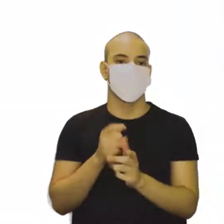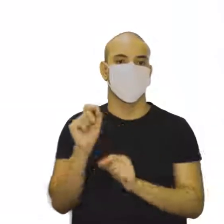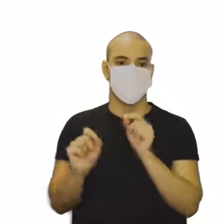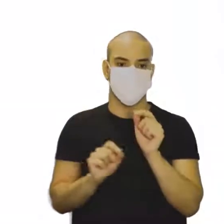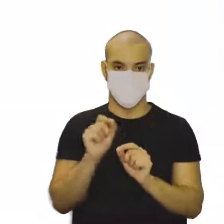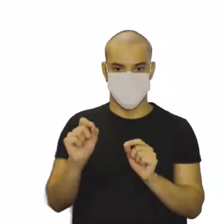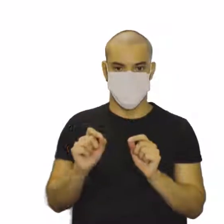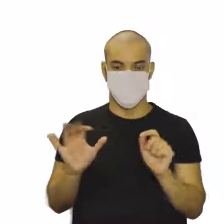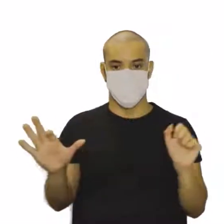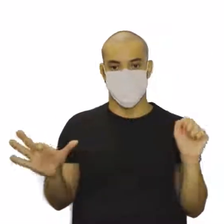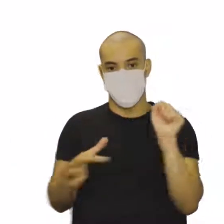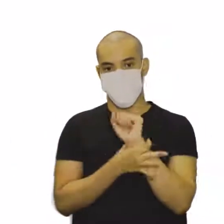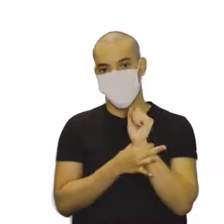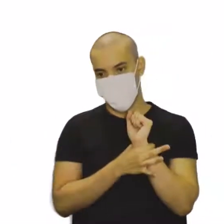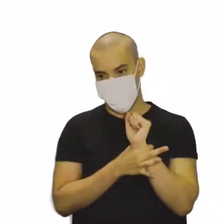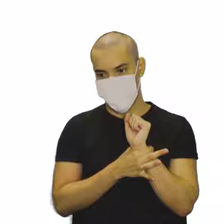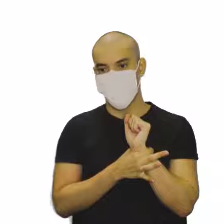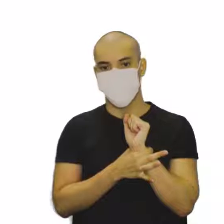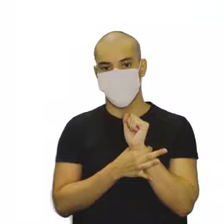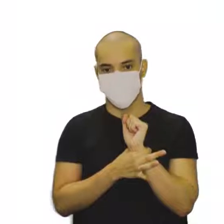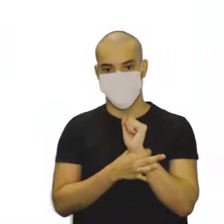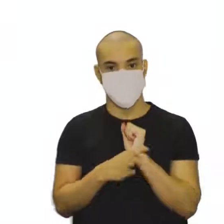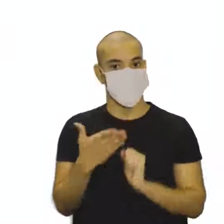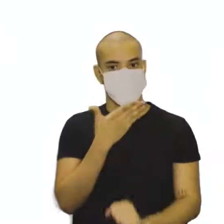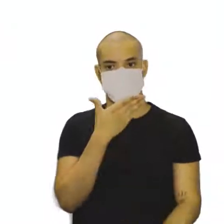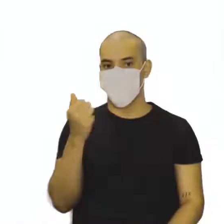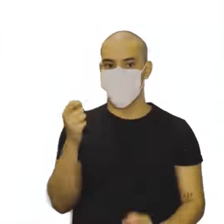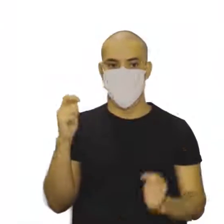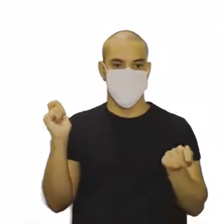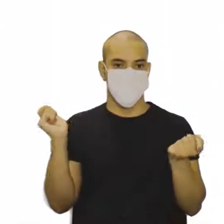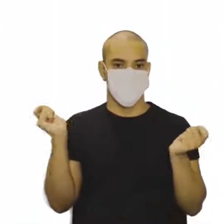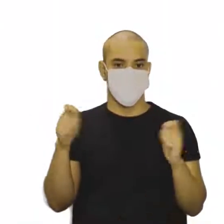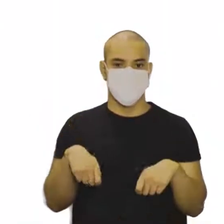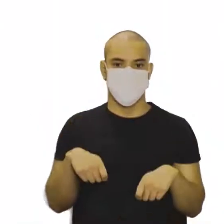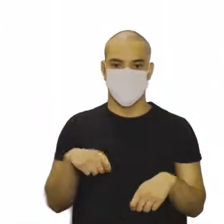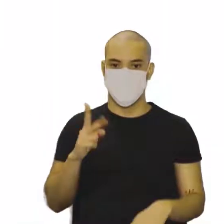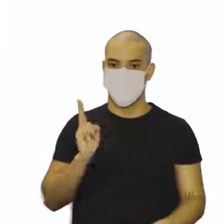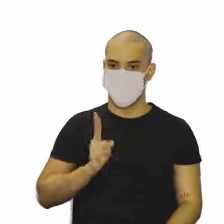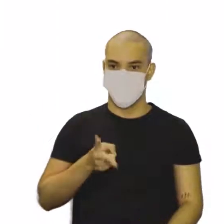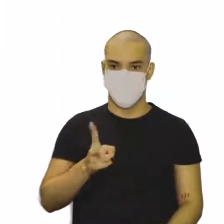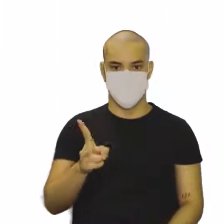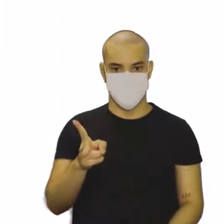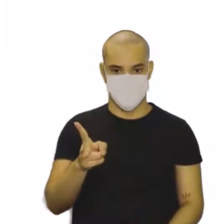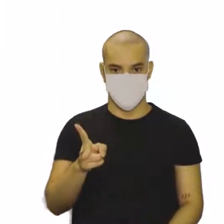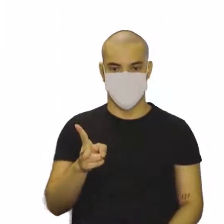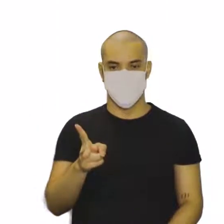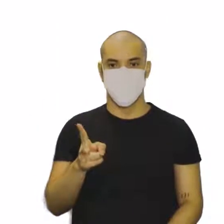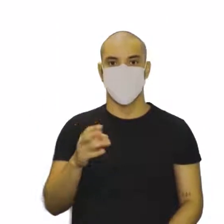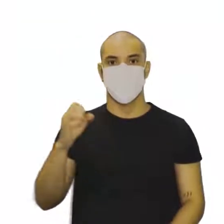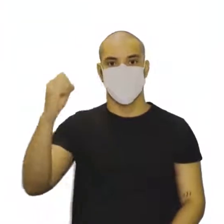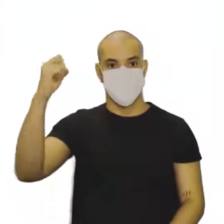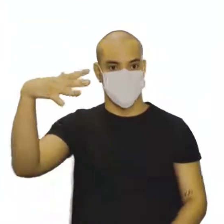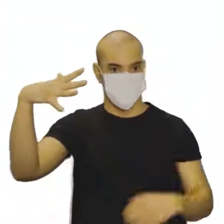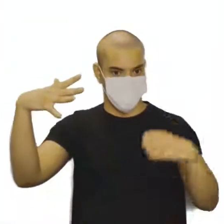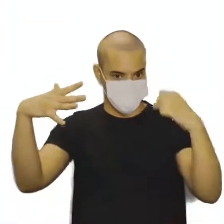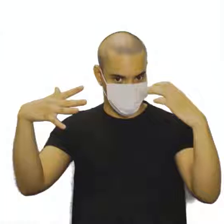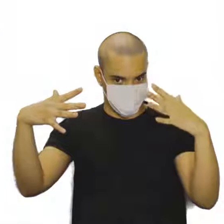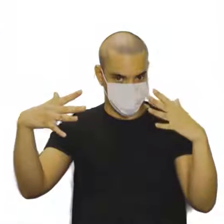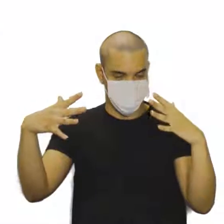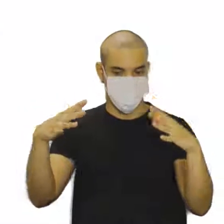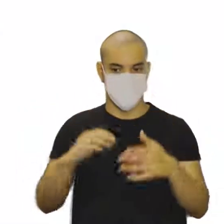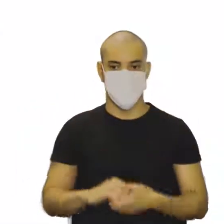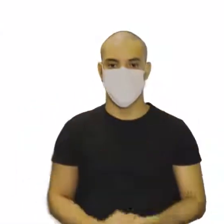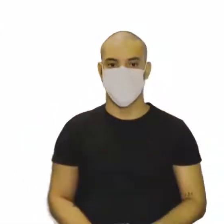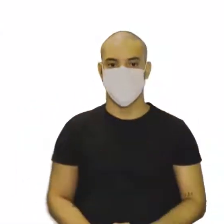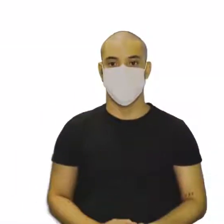deve aí assegurar o melhor possível a continuidade da alimentação, né? Ou seja, quando